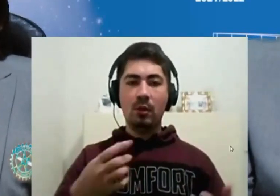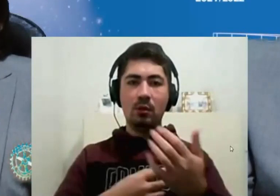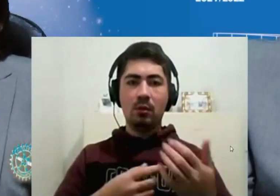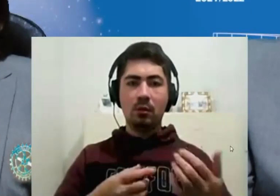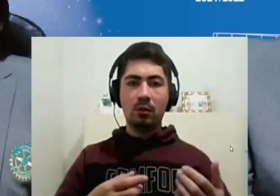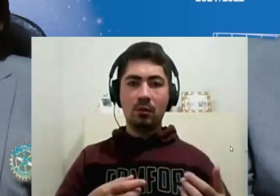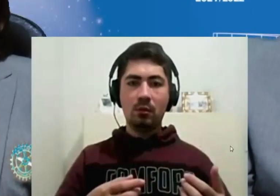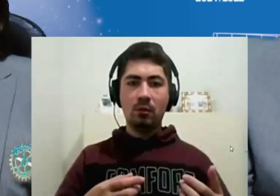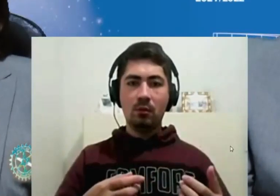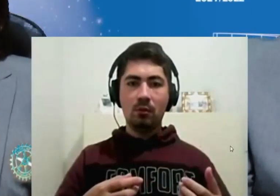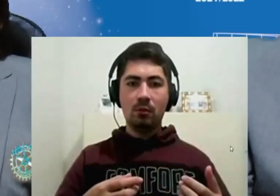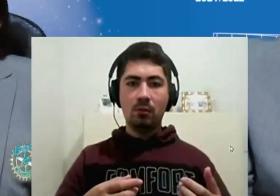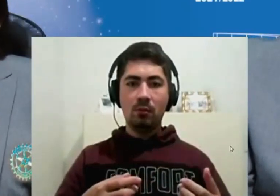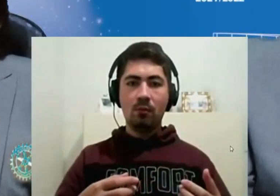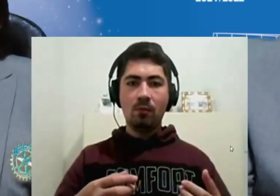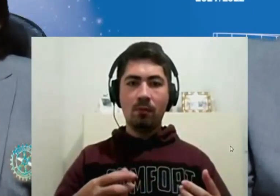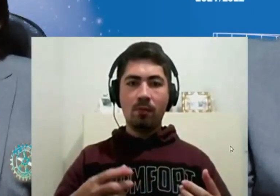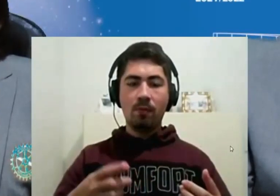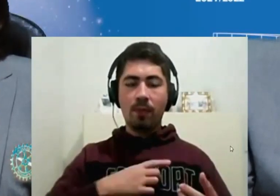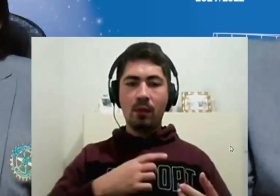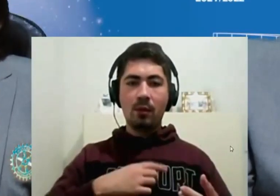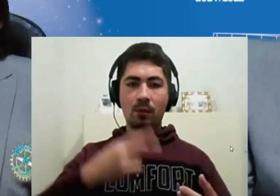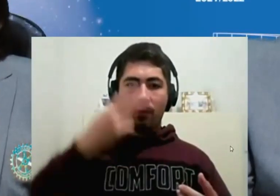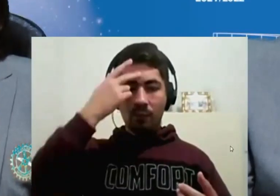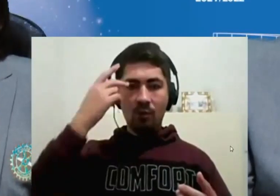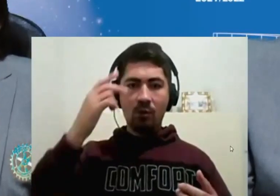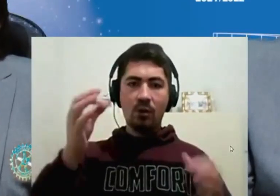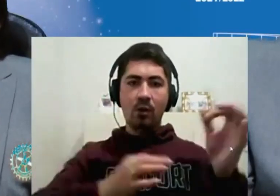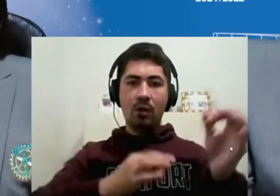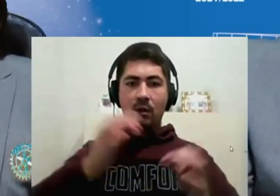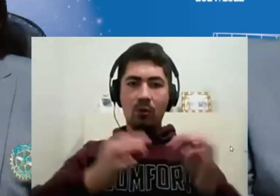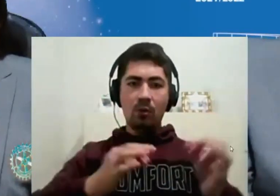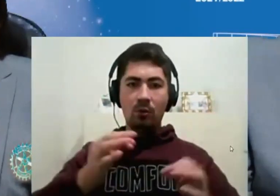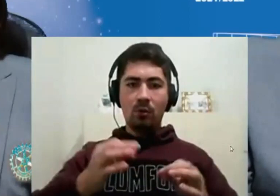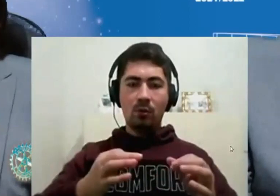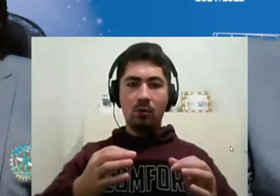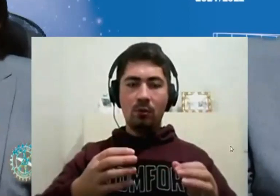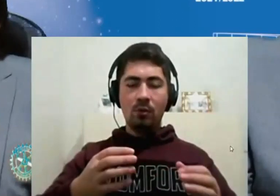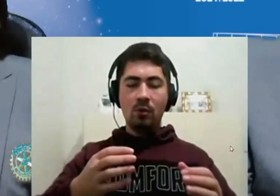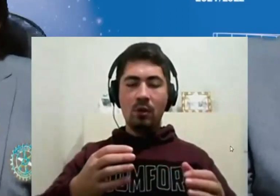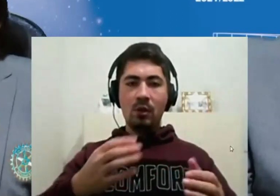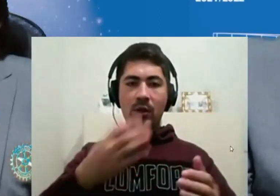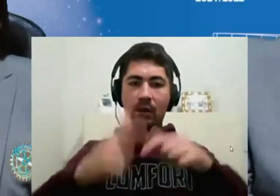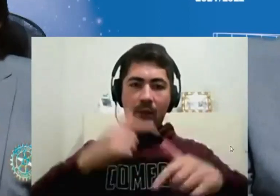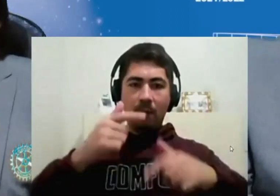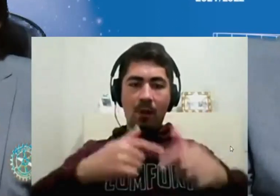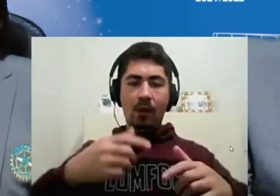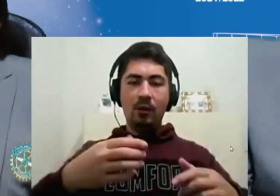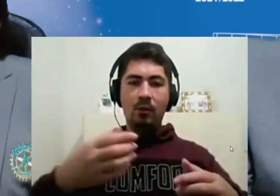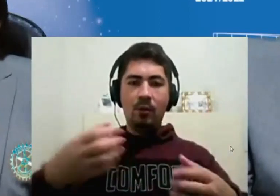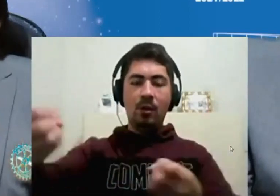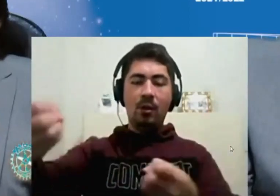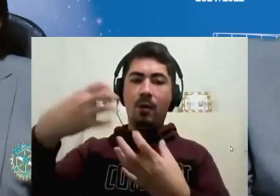da noite, que vão estar nos transmitindo muito conhecimento. O companheiro governador